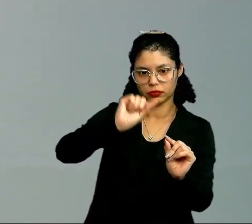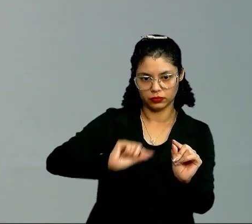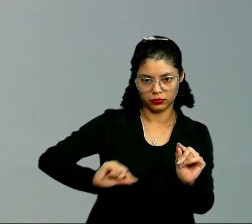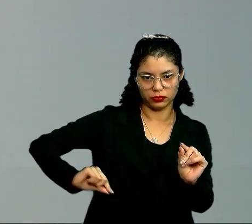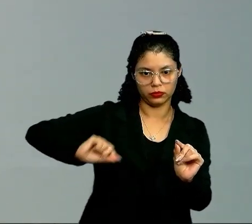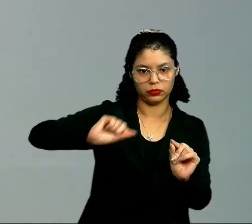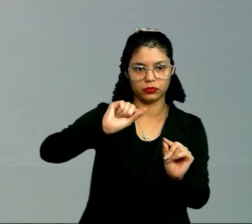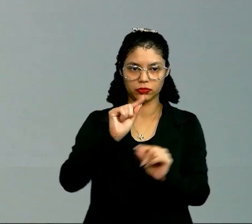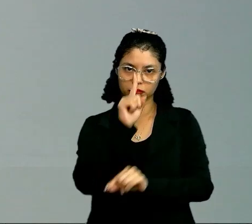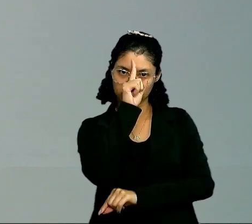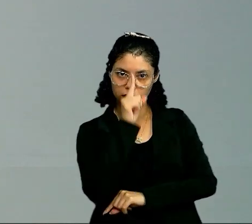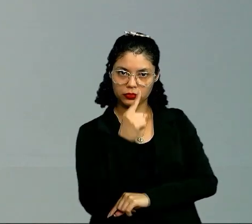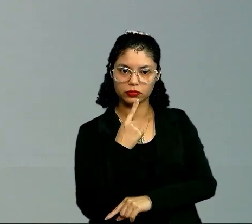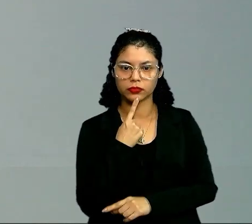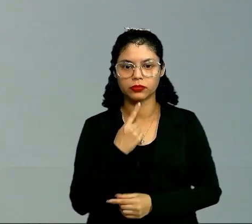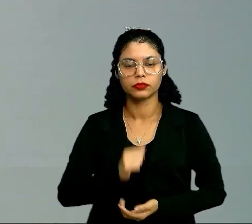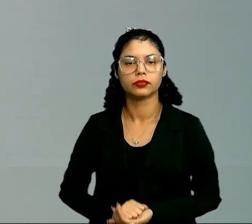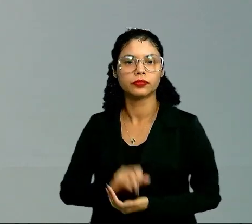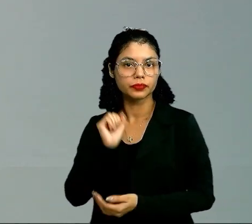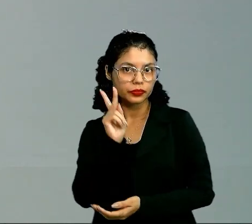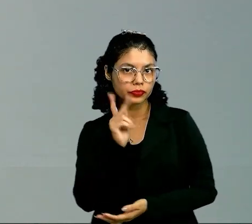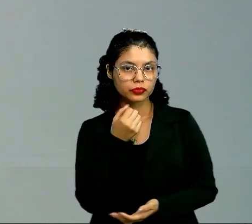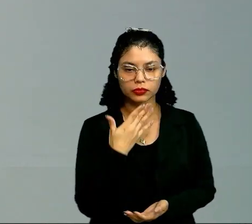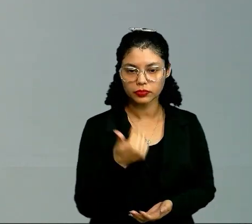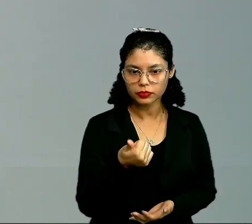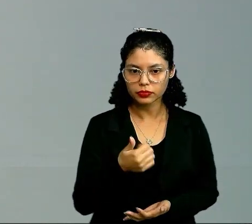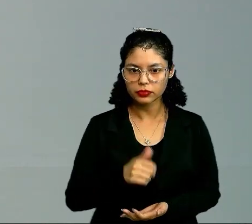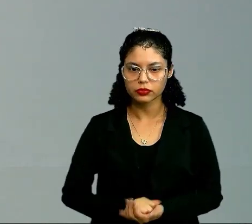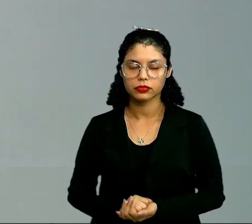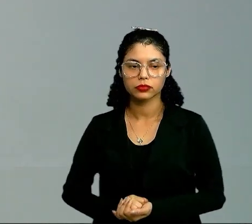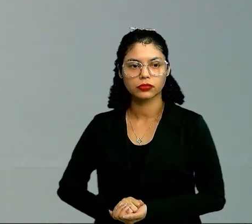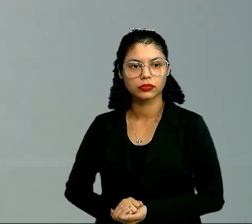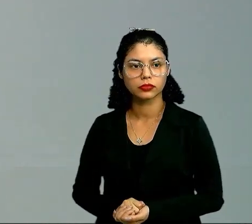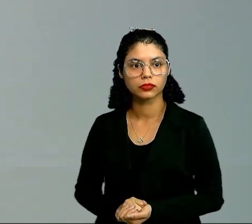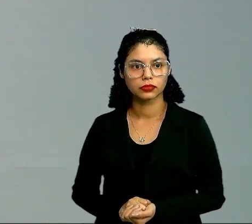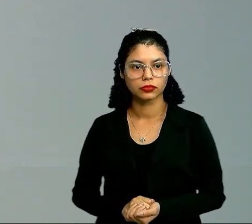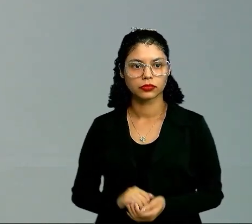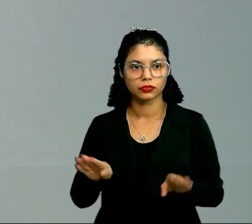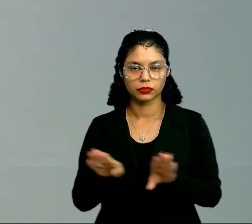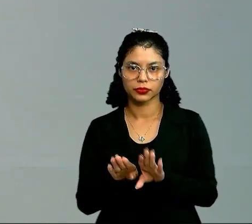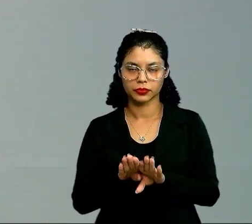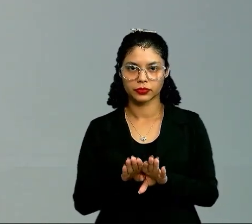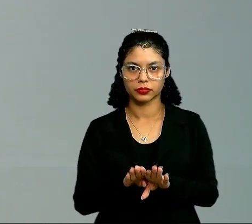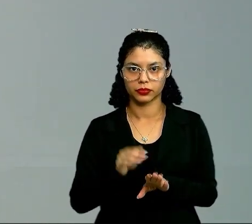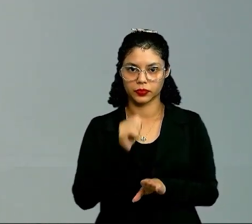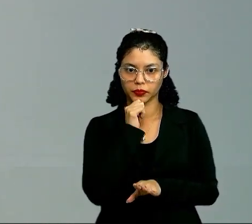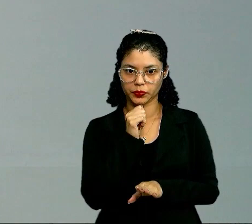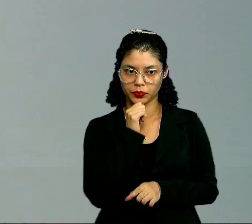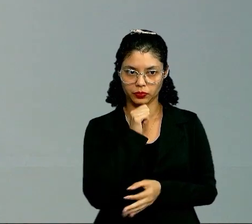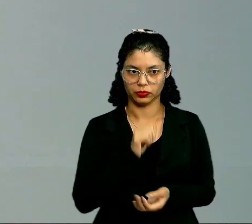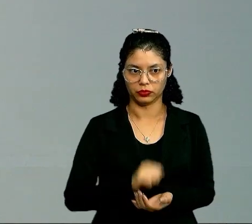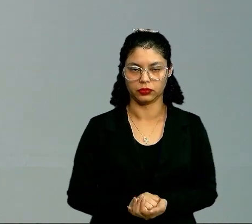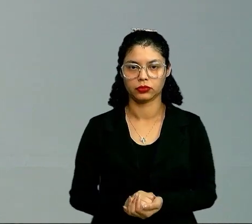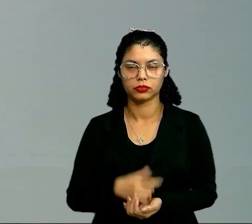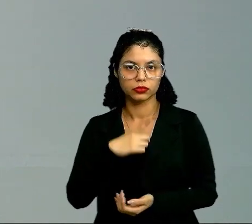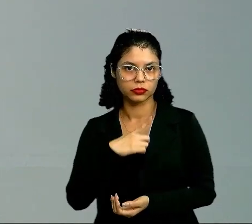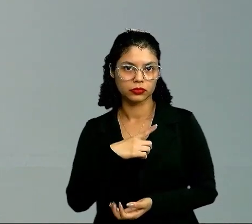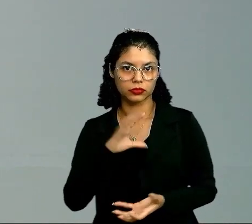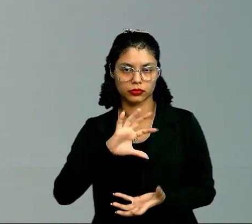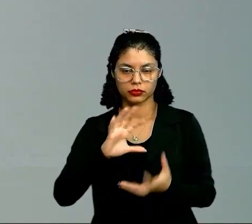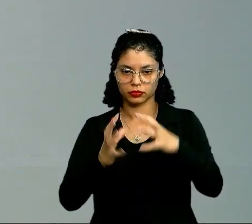da figura. Tudo bem? Então observe que O círculo e a esfera, elas